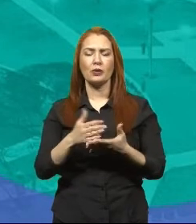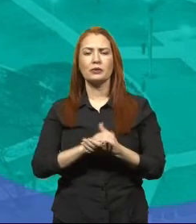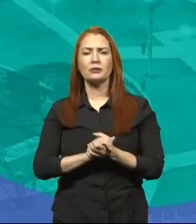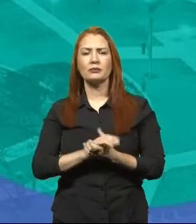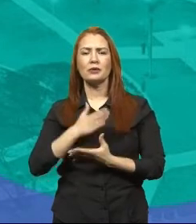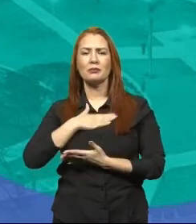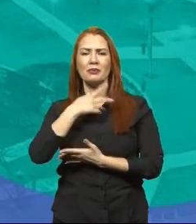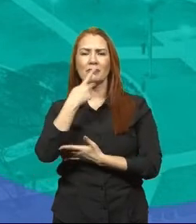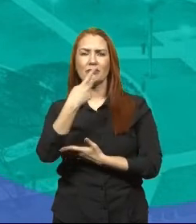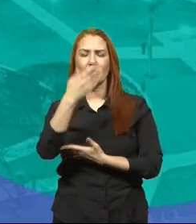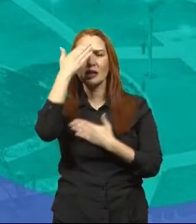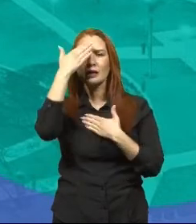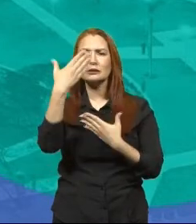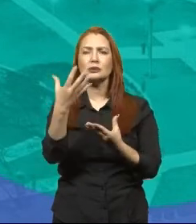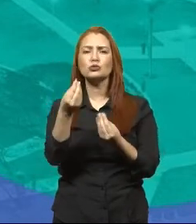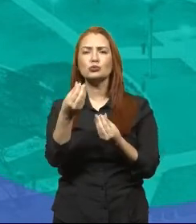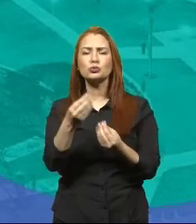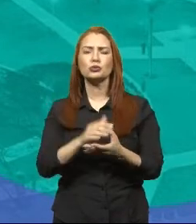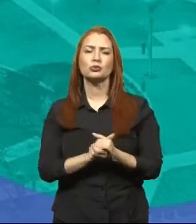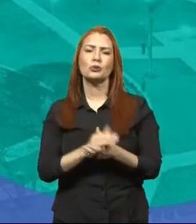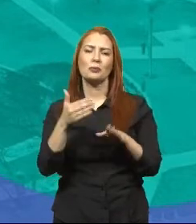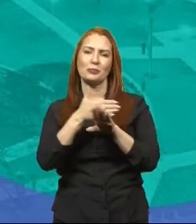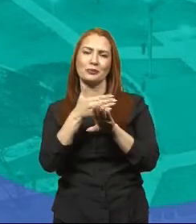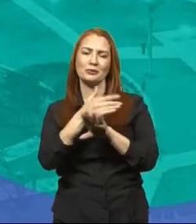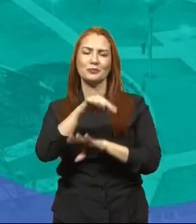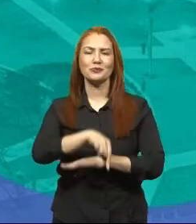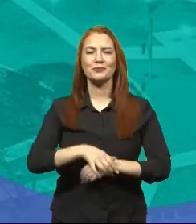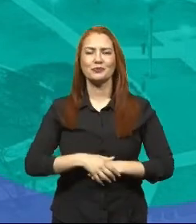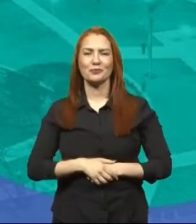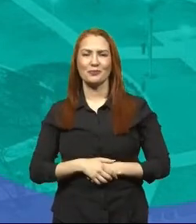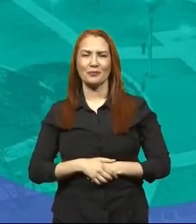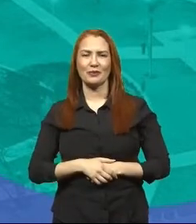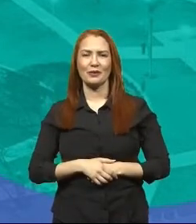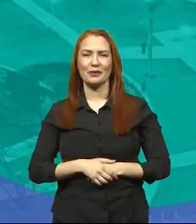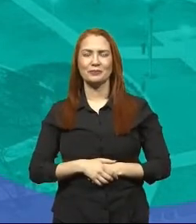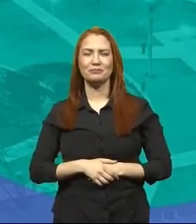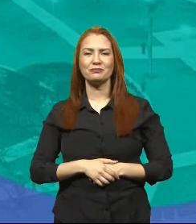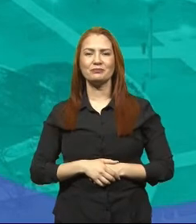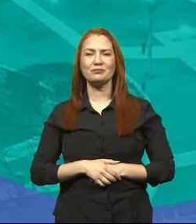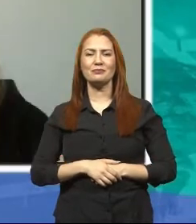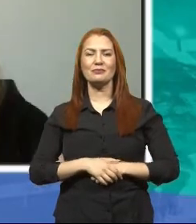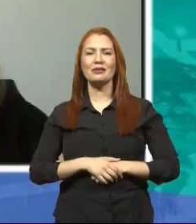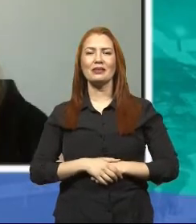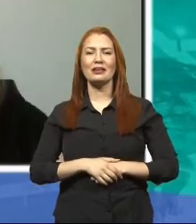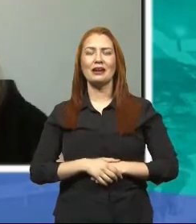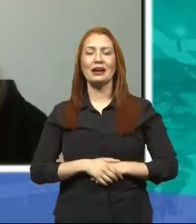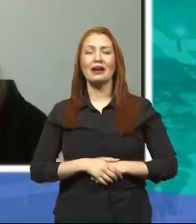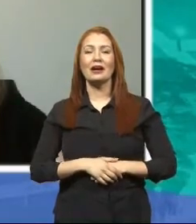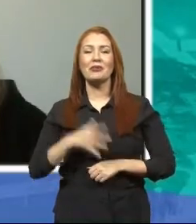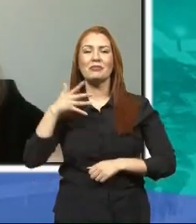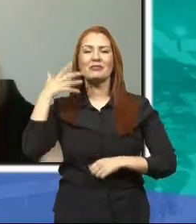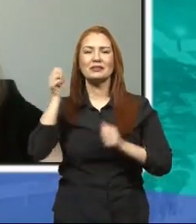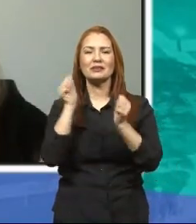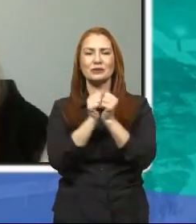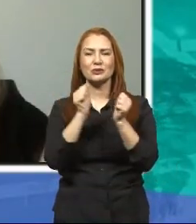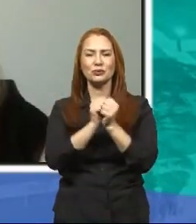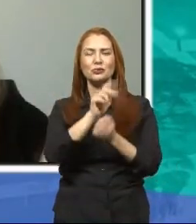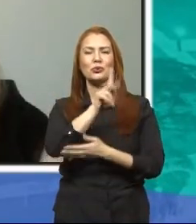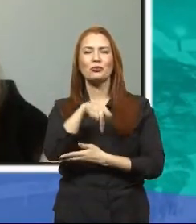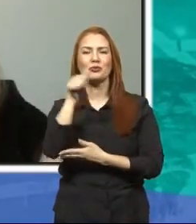estar presente aqui com as pessoas tão ilustres como a professora Rosa, o professor Demi, o